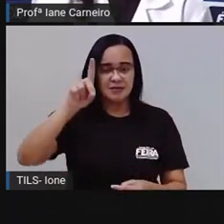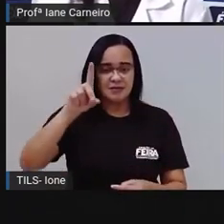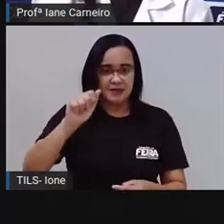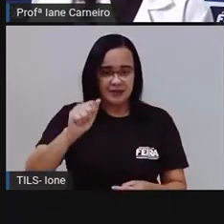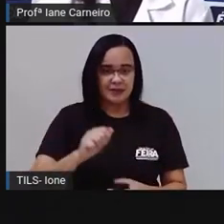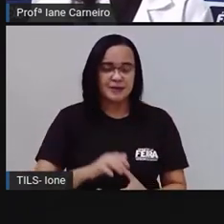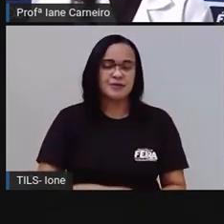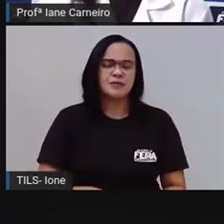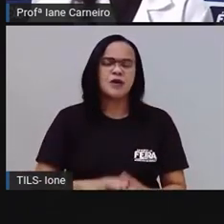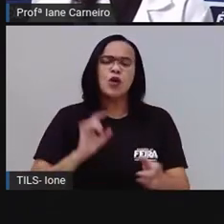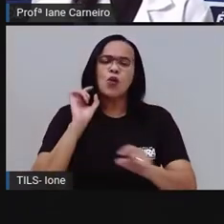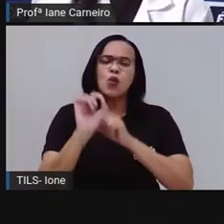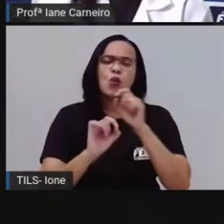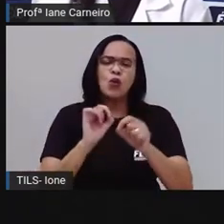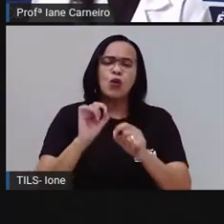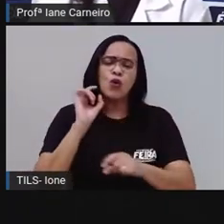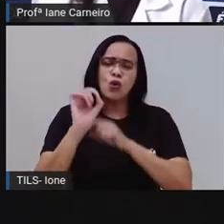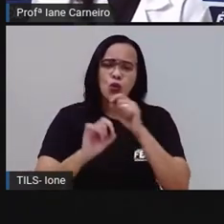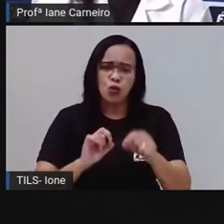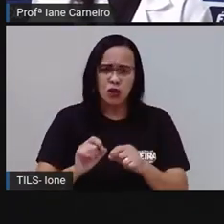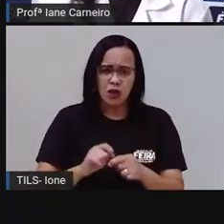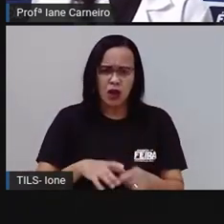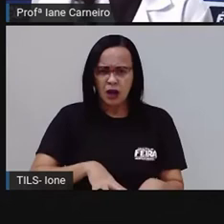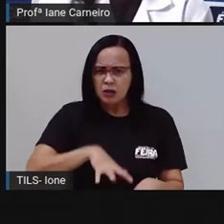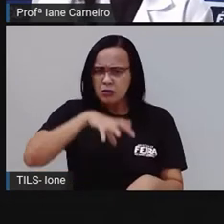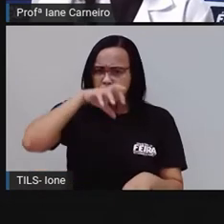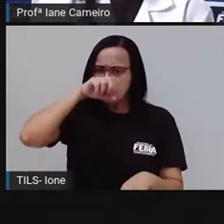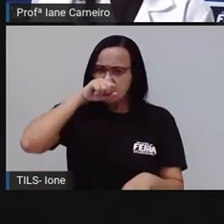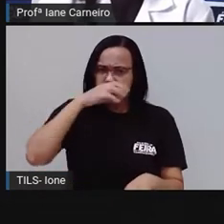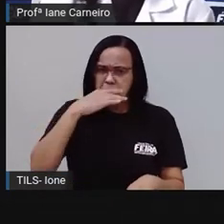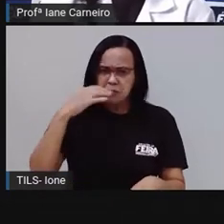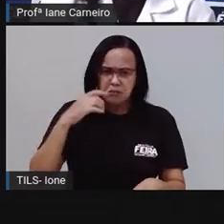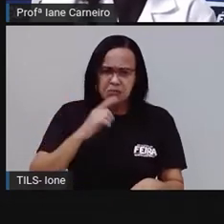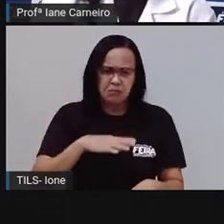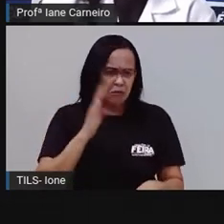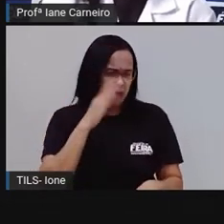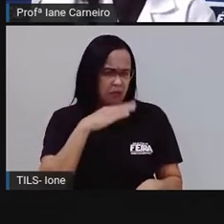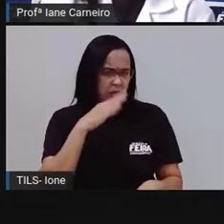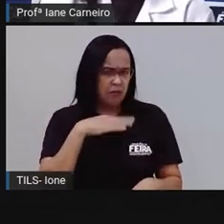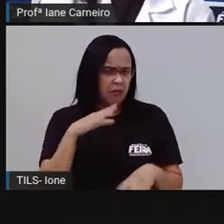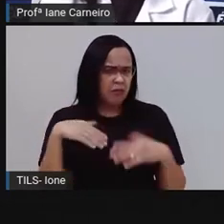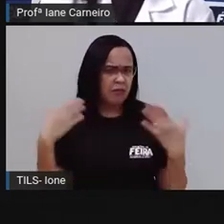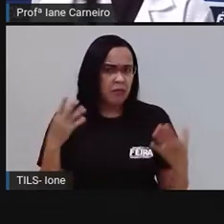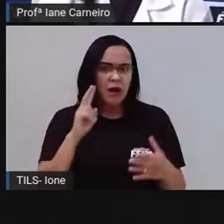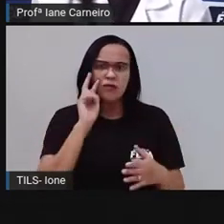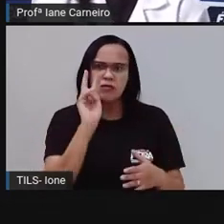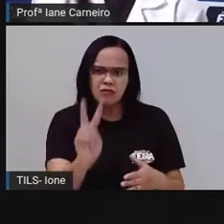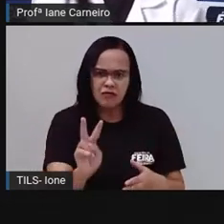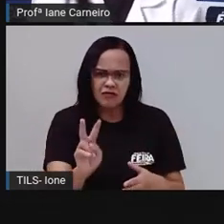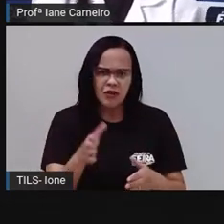O que é? Uma coisinha que não cheira nem fede, mas você enxerga. E o que é que ela pede?